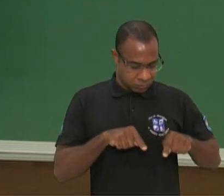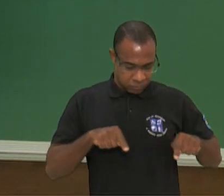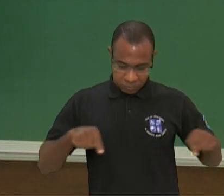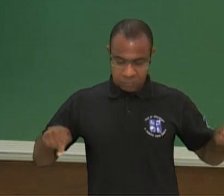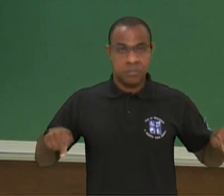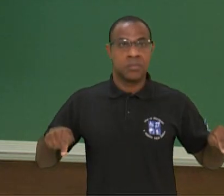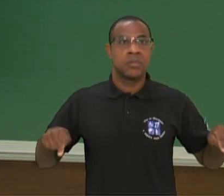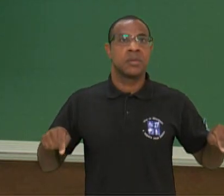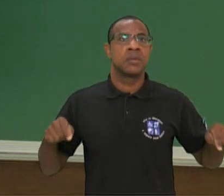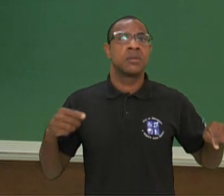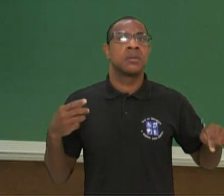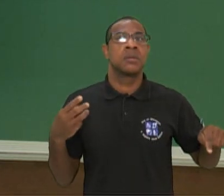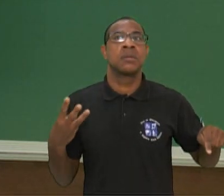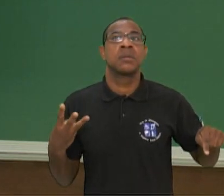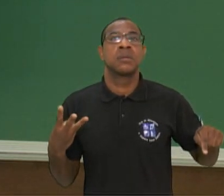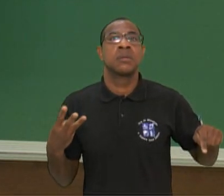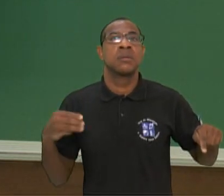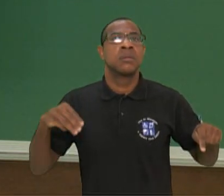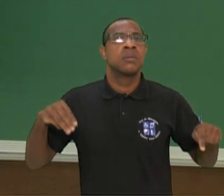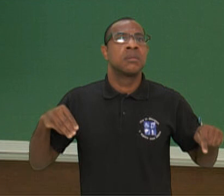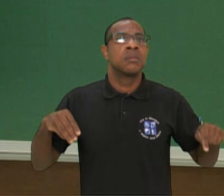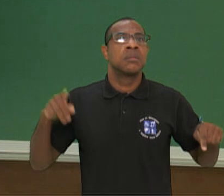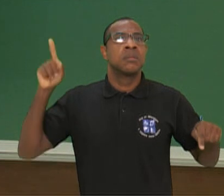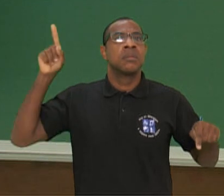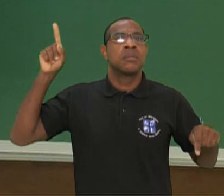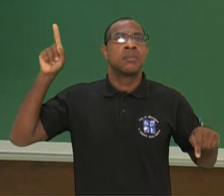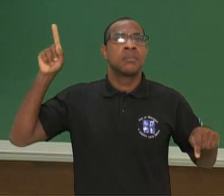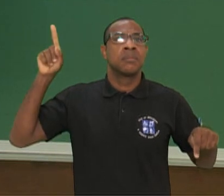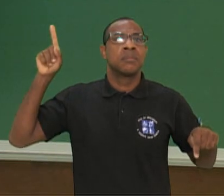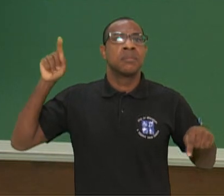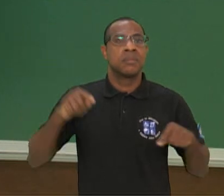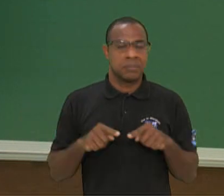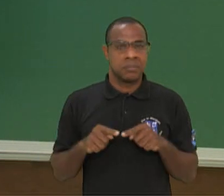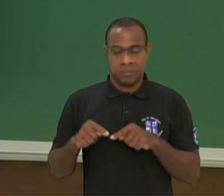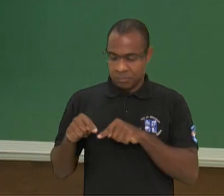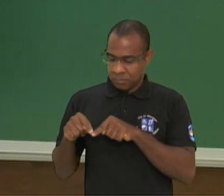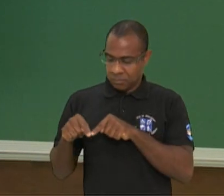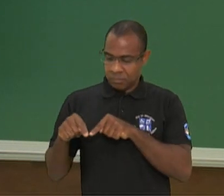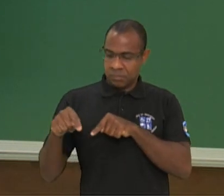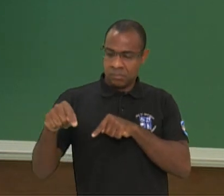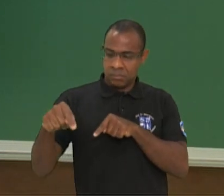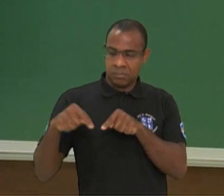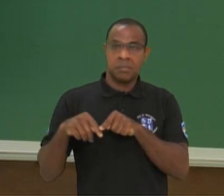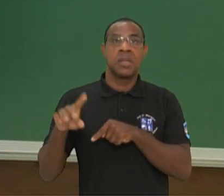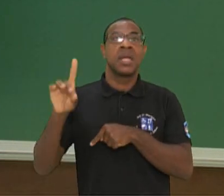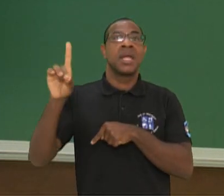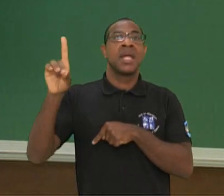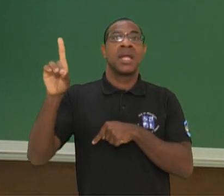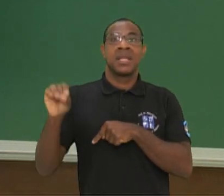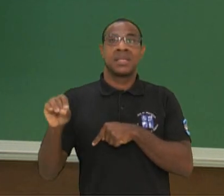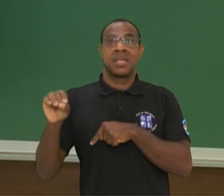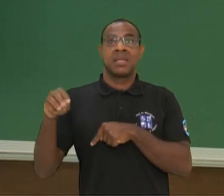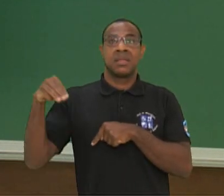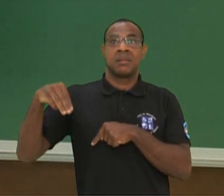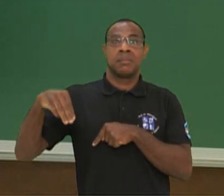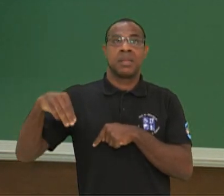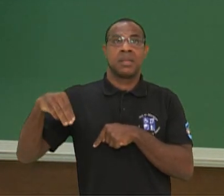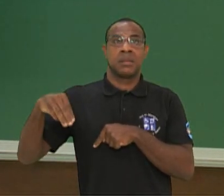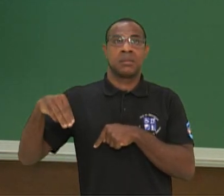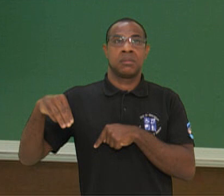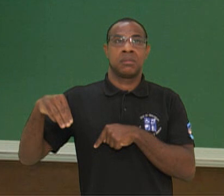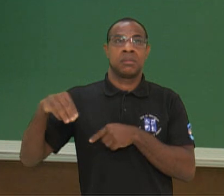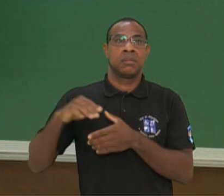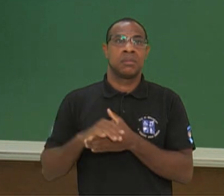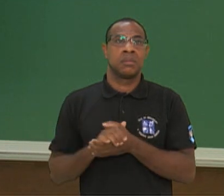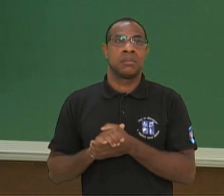23 metros e 77 centímetros, de largura 10 metros e 97. E tem